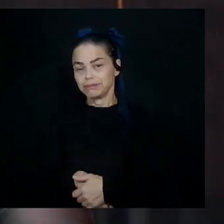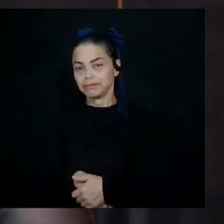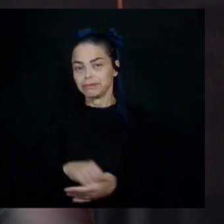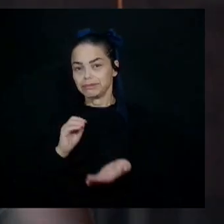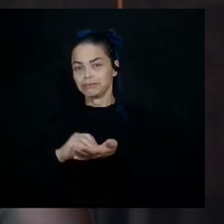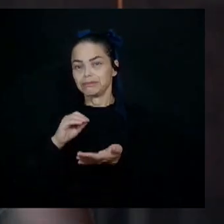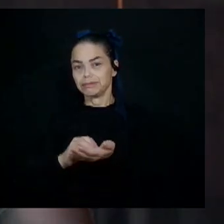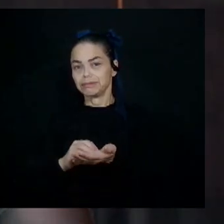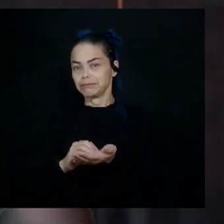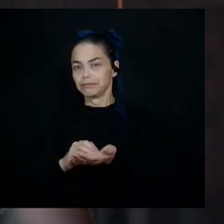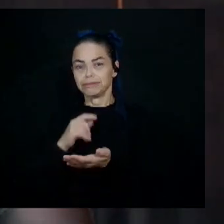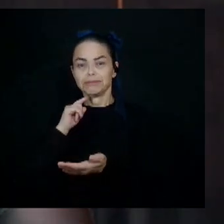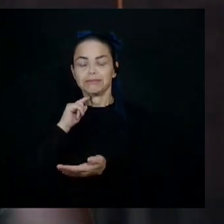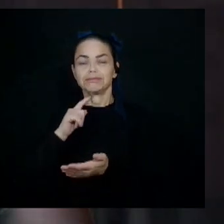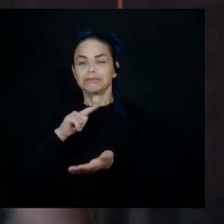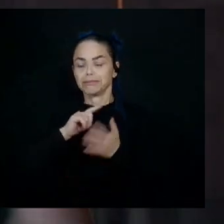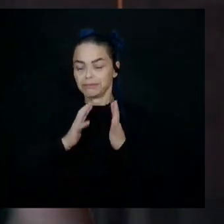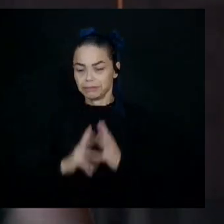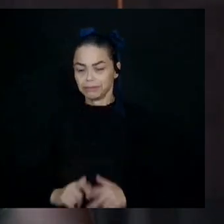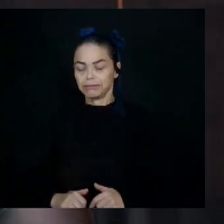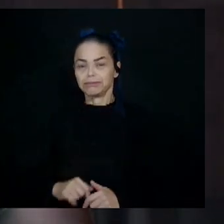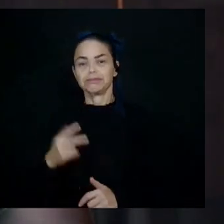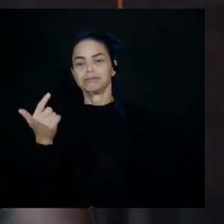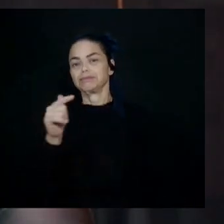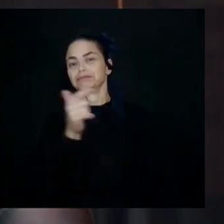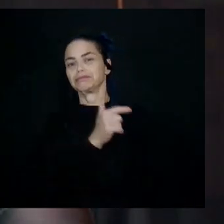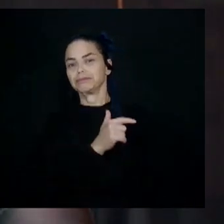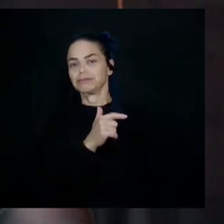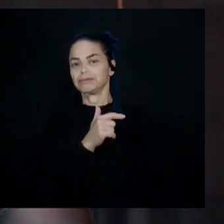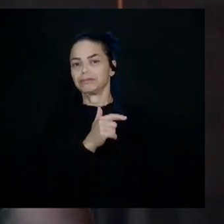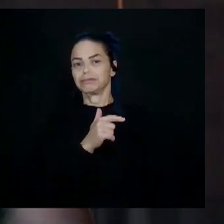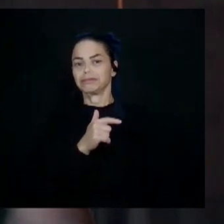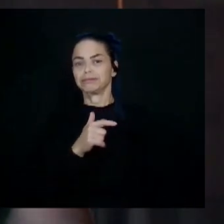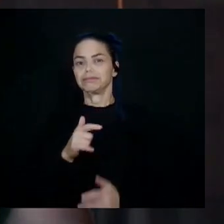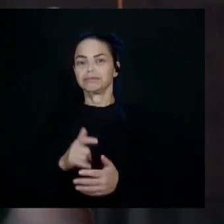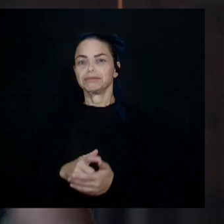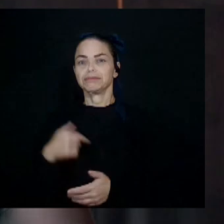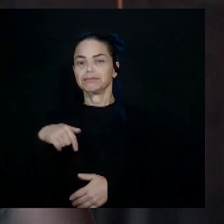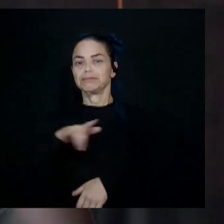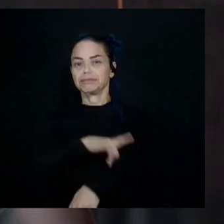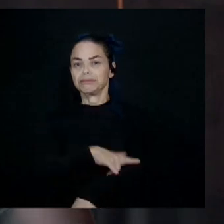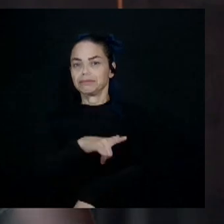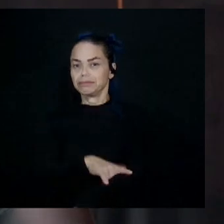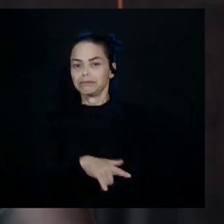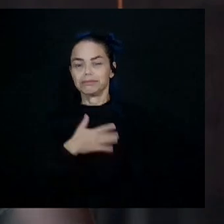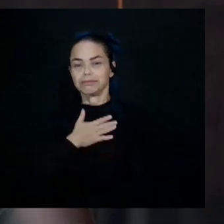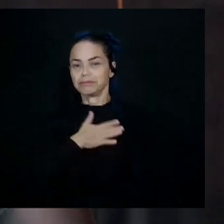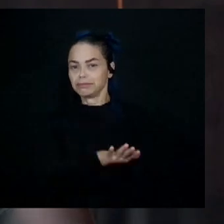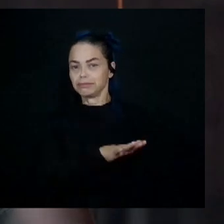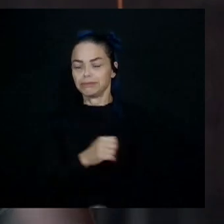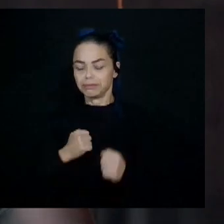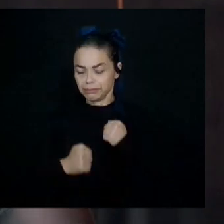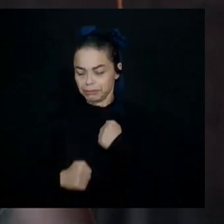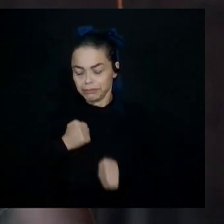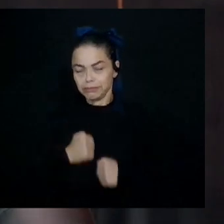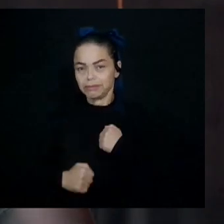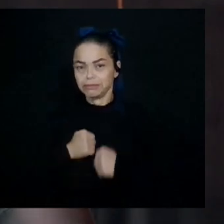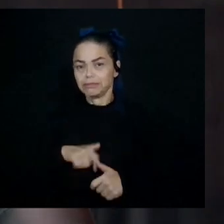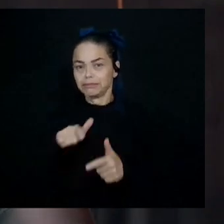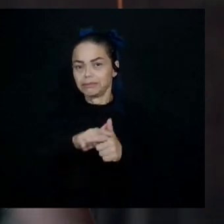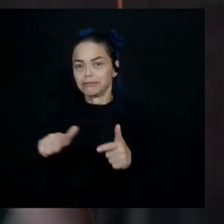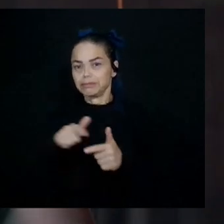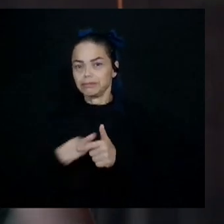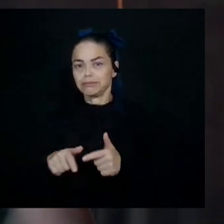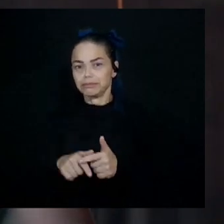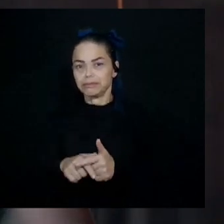uma boa capacidade de se limpar quando vão ao banheiro. Eles não gostam, às vezes, de tomar banho. Eles têm problema para lavar o próprio